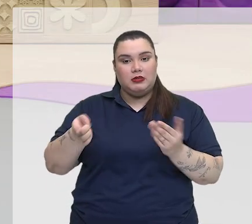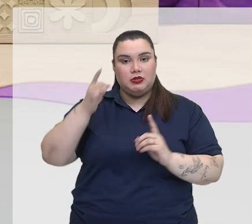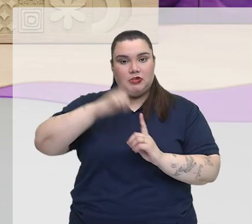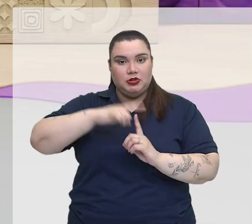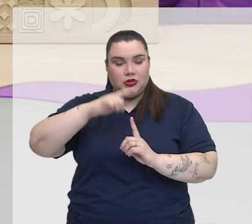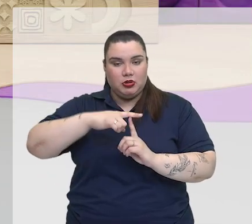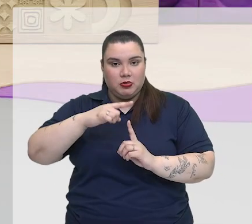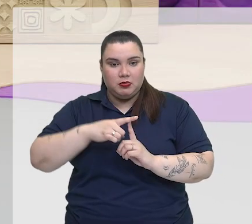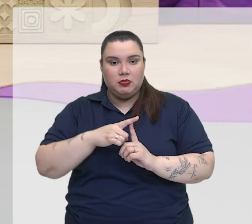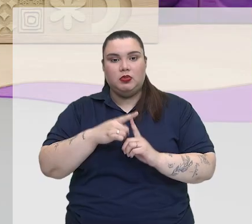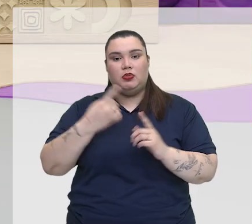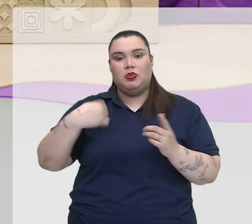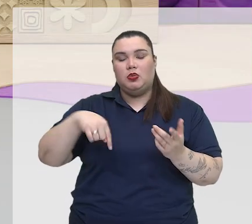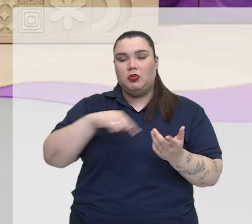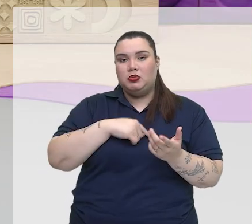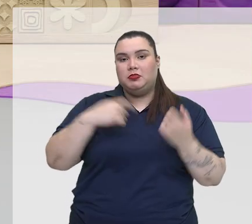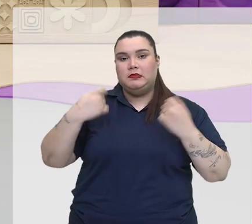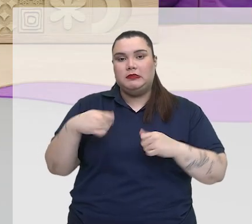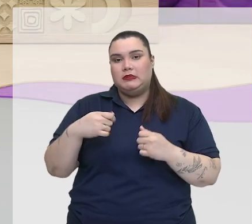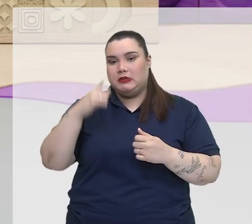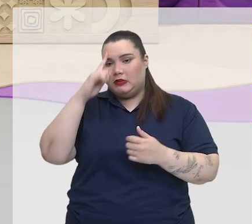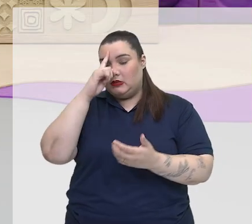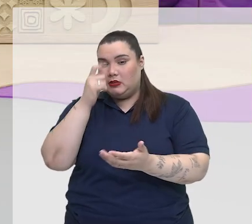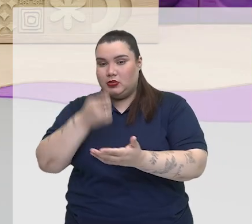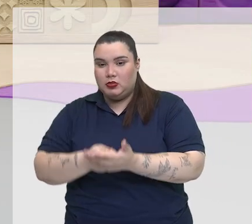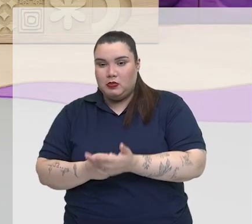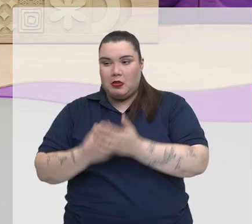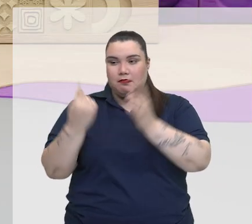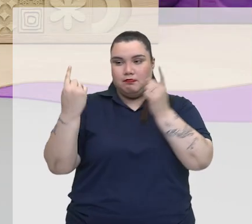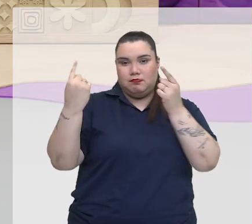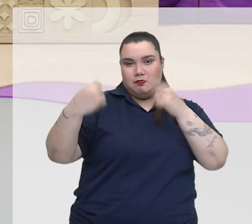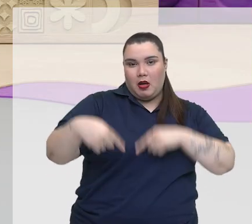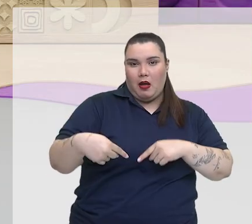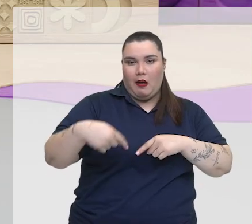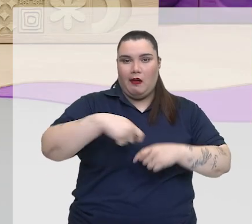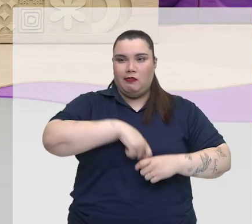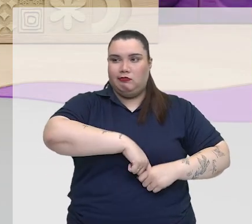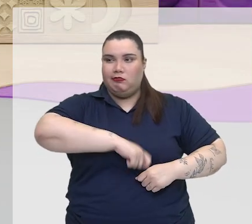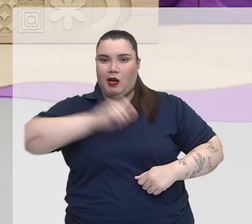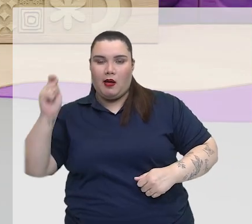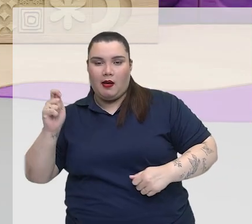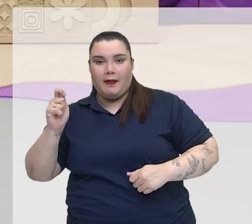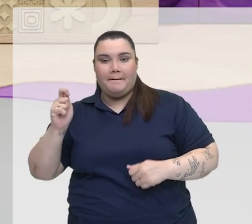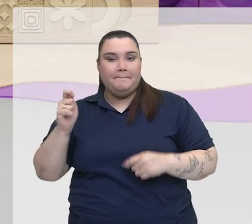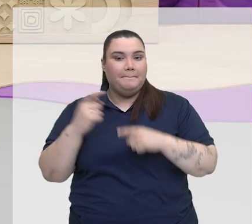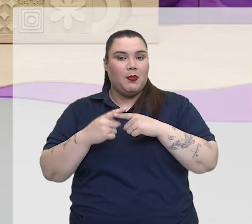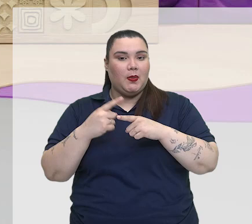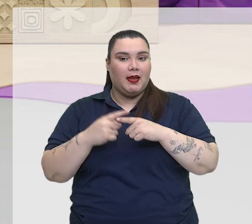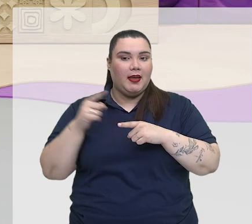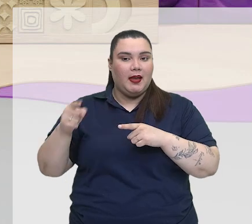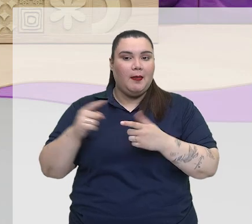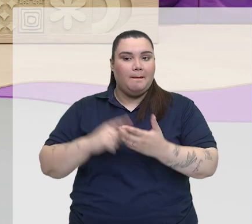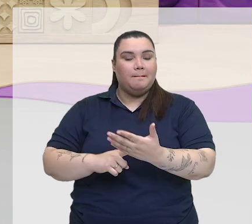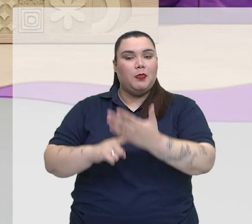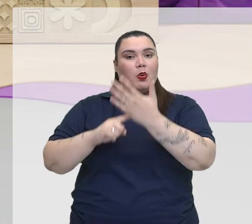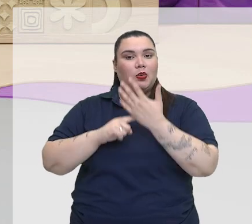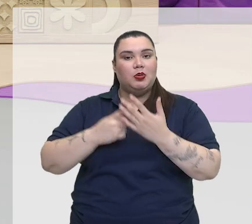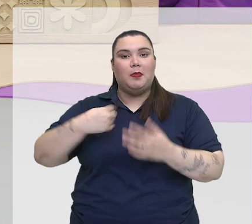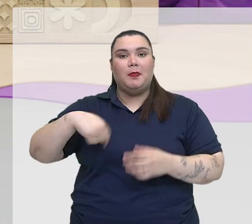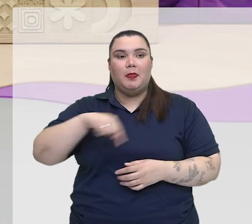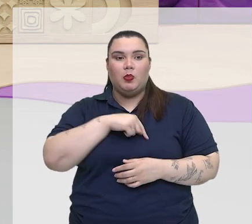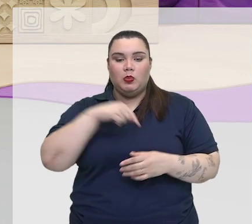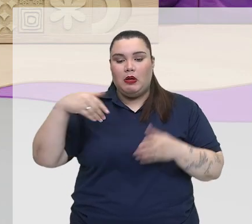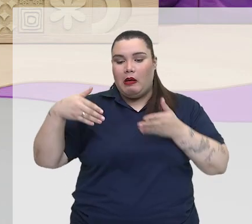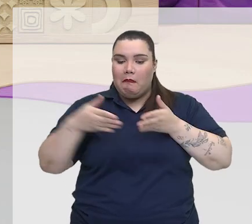nós deveremos tomar decisões, nós deveremos lutar. Por quê? Porque é uma orientação para se descobrir